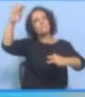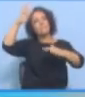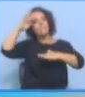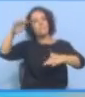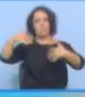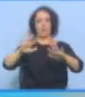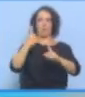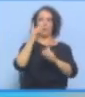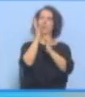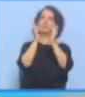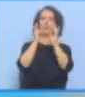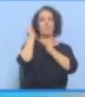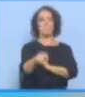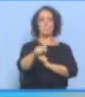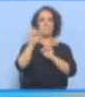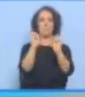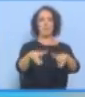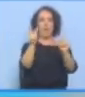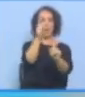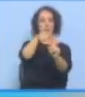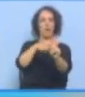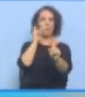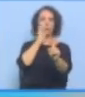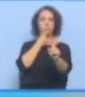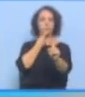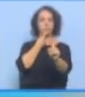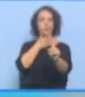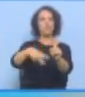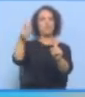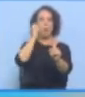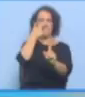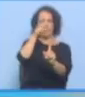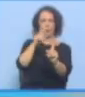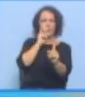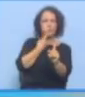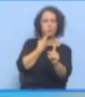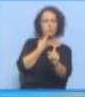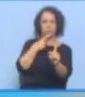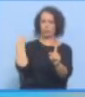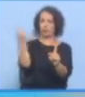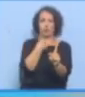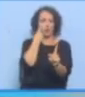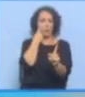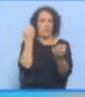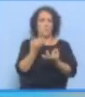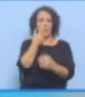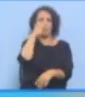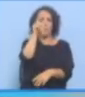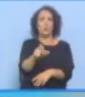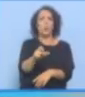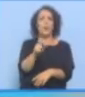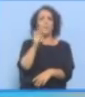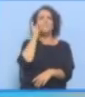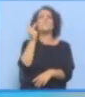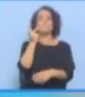um milagre de Jesus a curar um surdo-mudo, nós vemos quão importante é isso. Uma pessoa surda, todos nós conhecemos, é uma pessoa que vive um